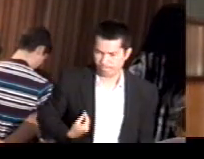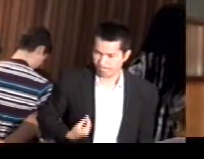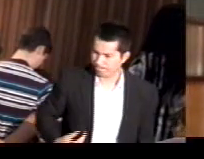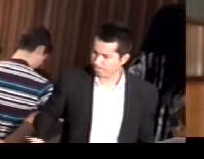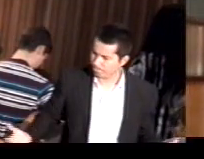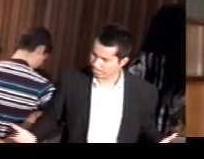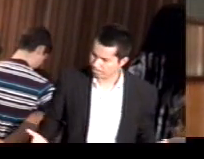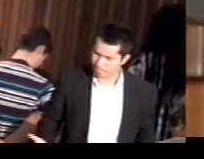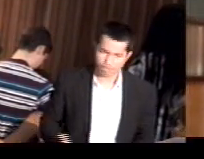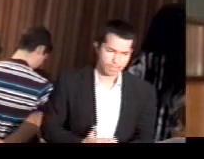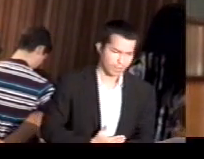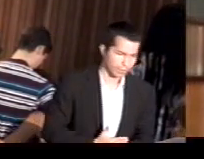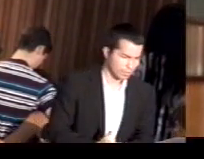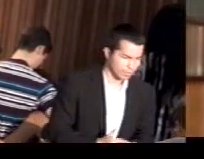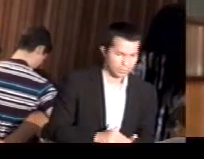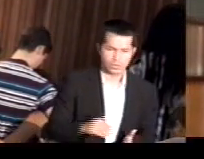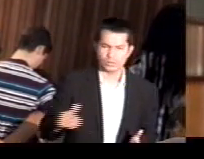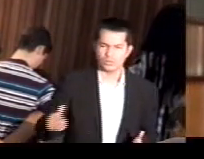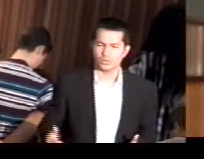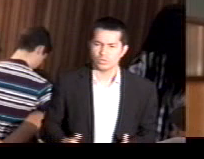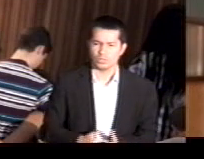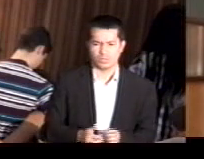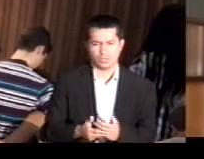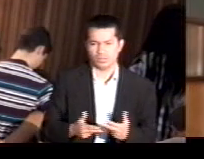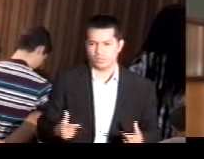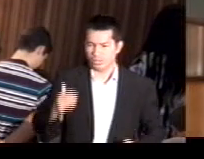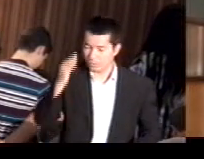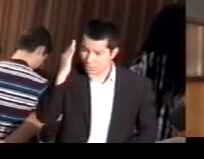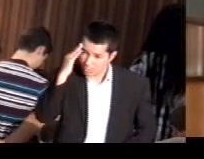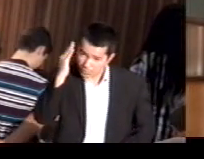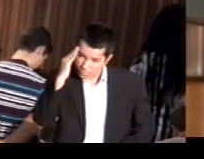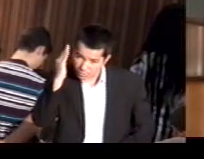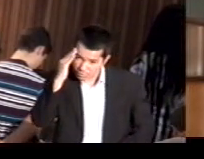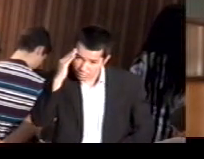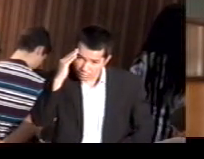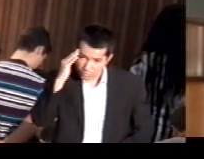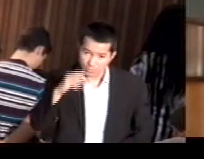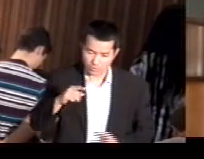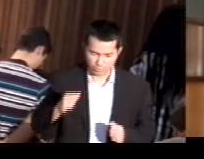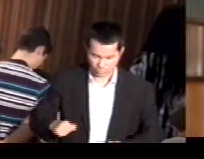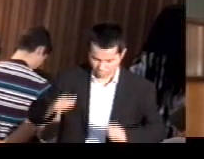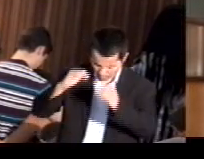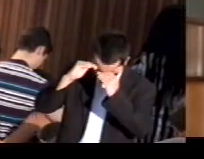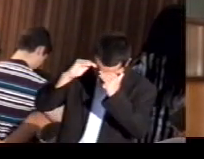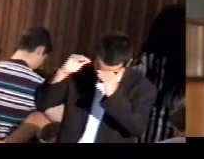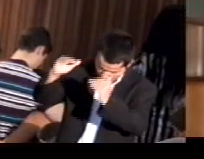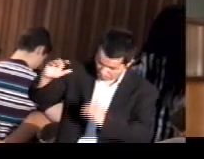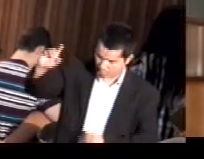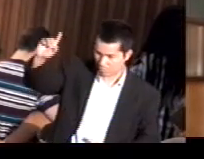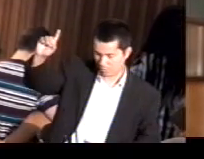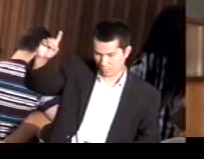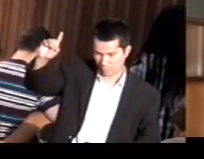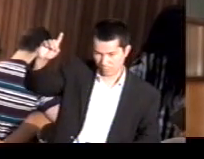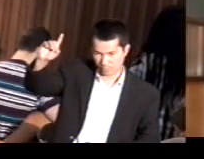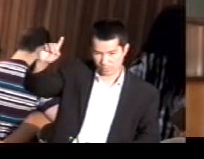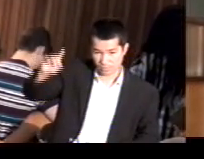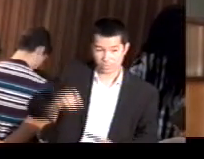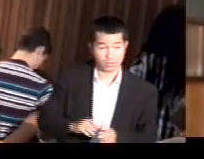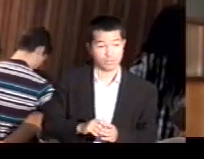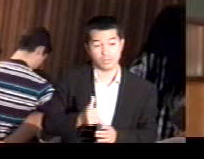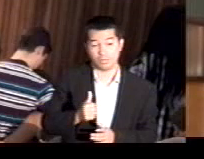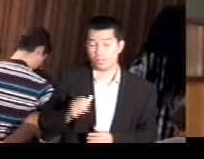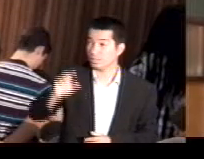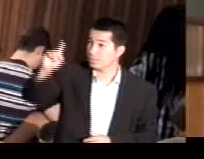E o princípio de toda sabedoria é o temor do Senhor. Temer a Deus